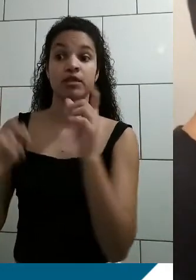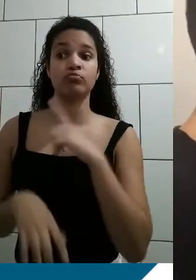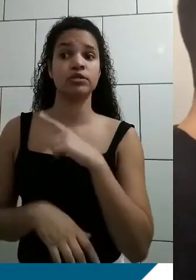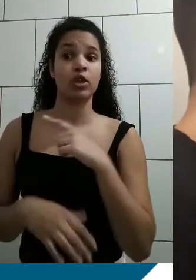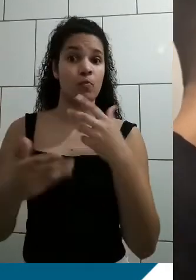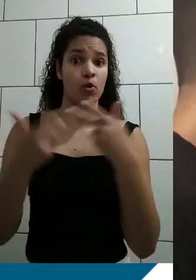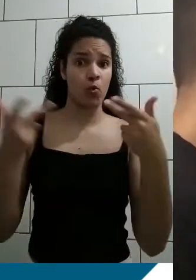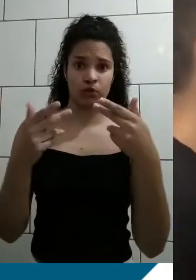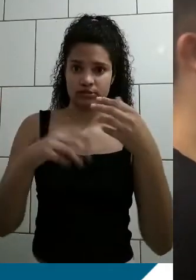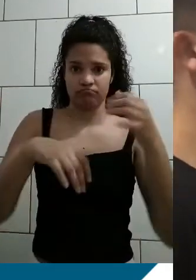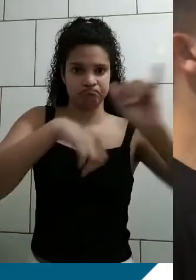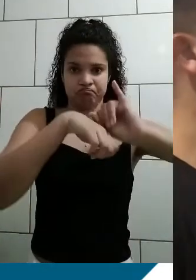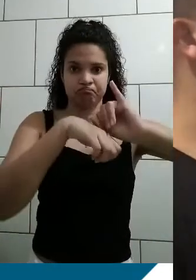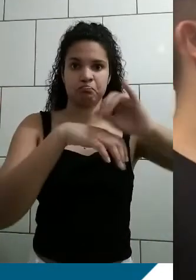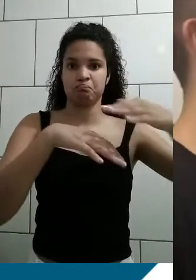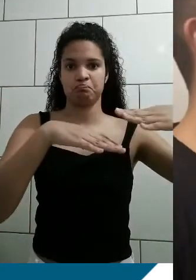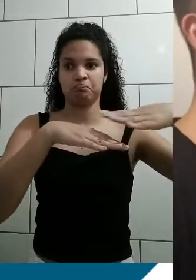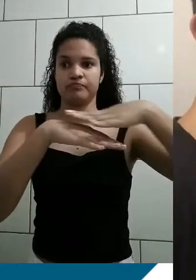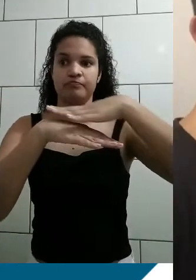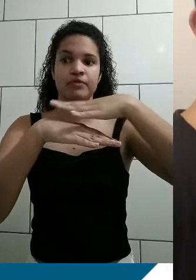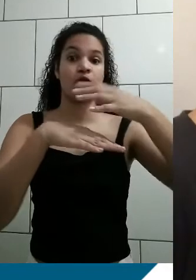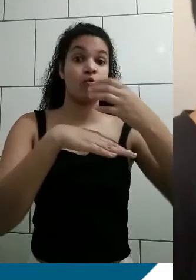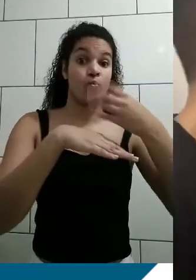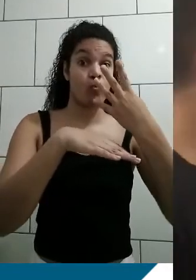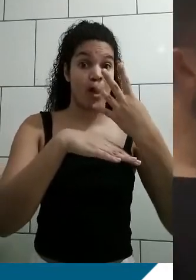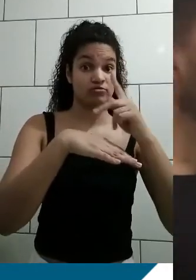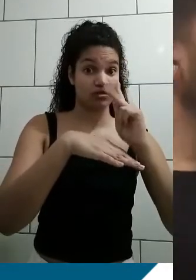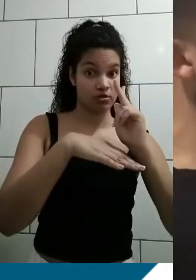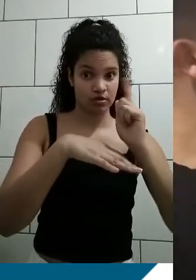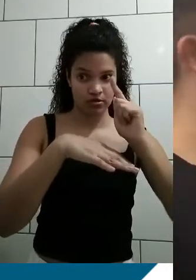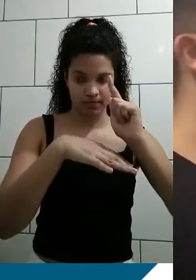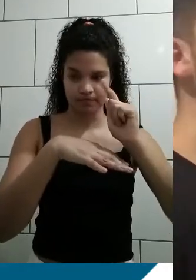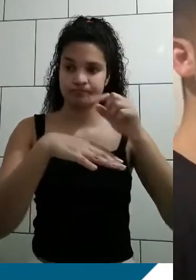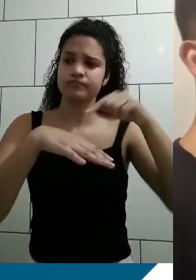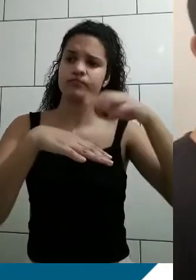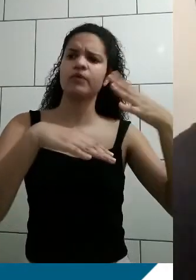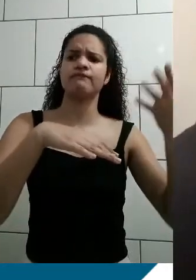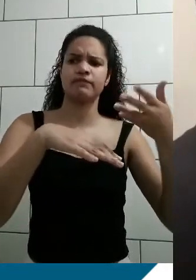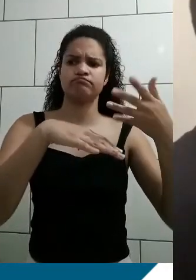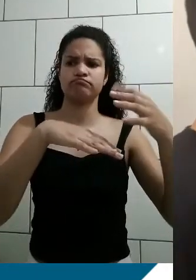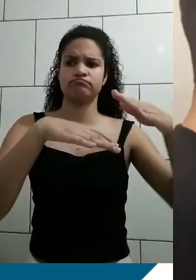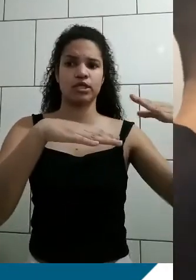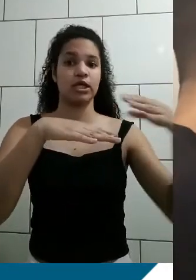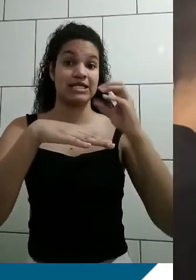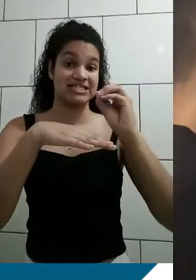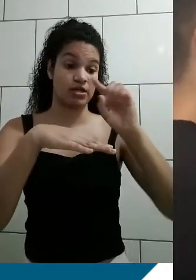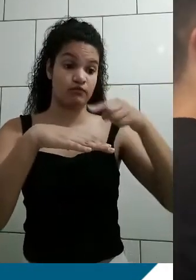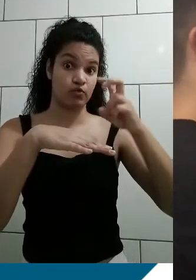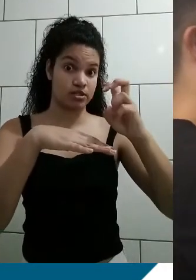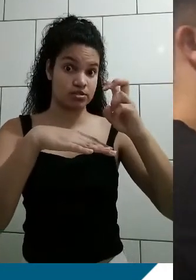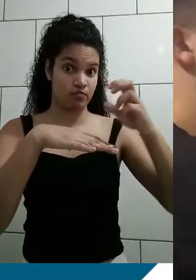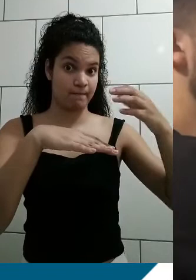velocidade V, aí no valor de 0,5 metros por segundo. Esse corpo possui 4 kg de